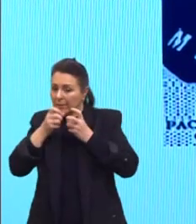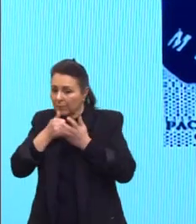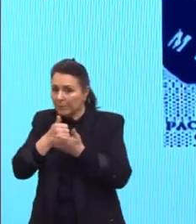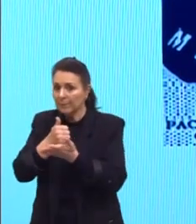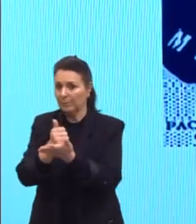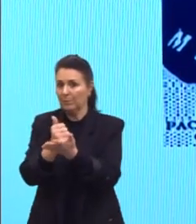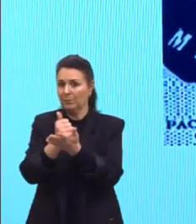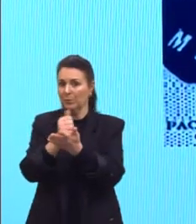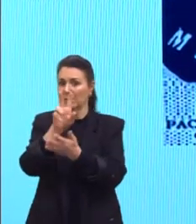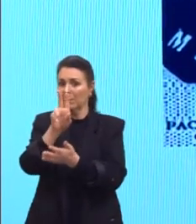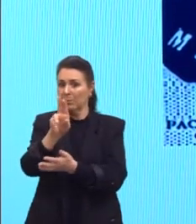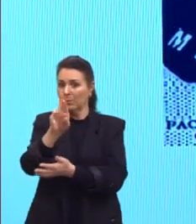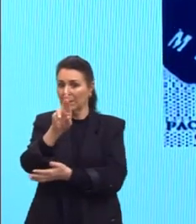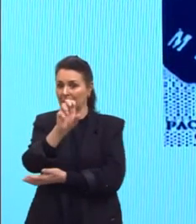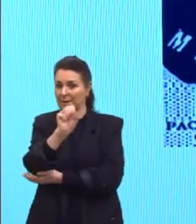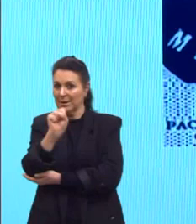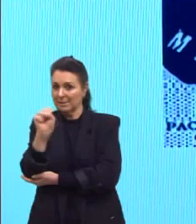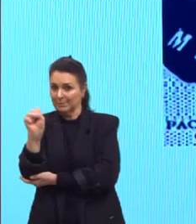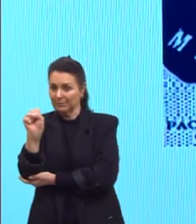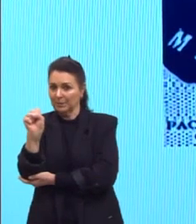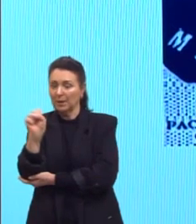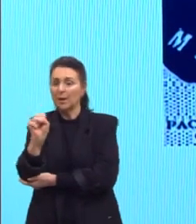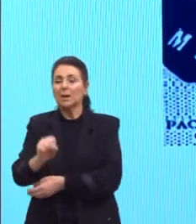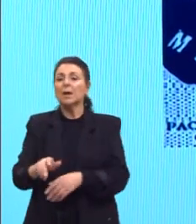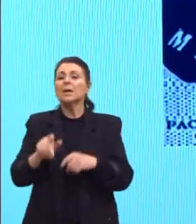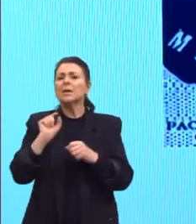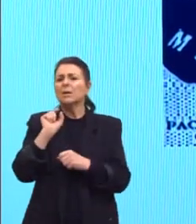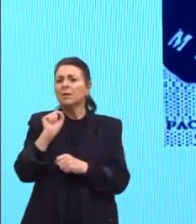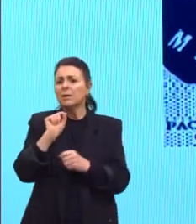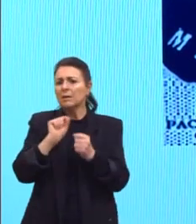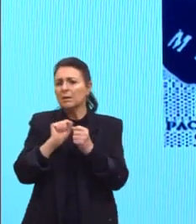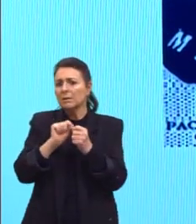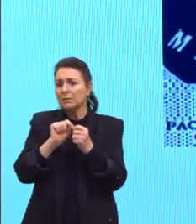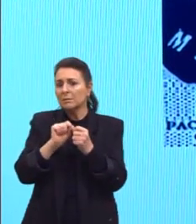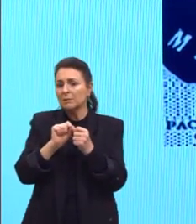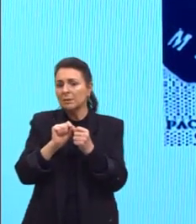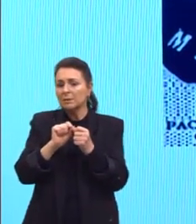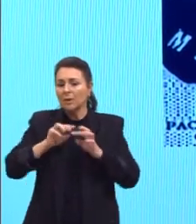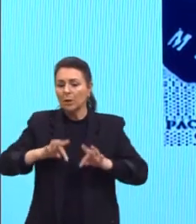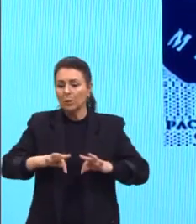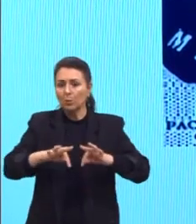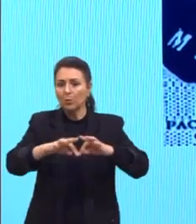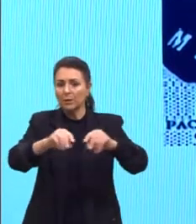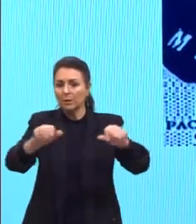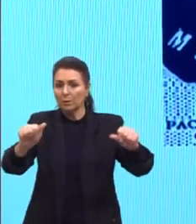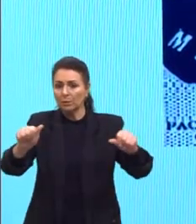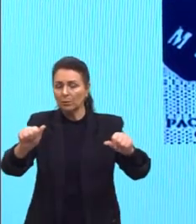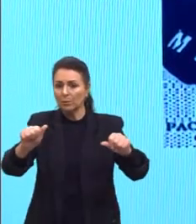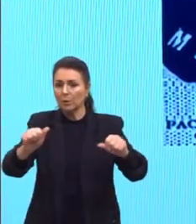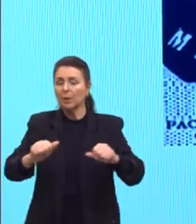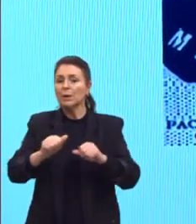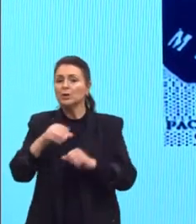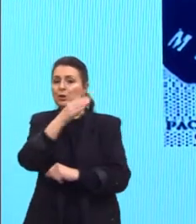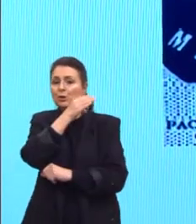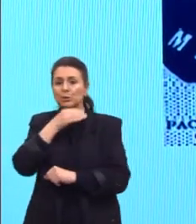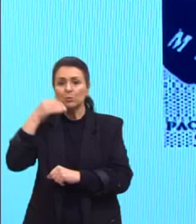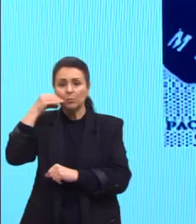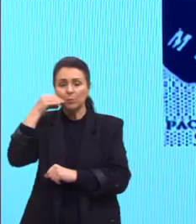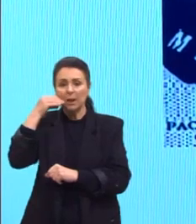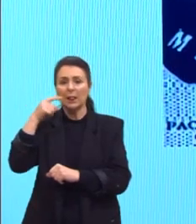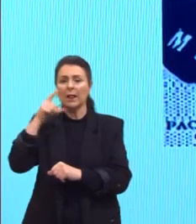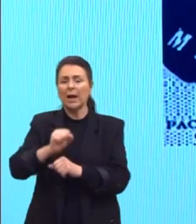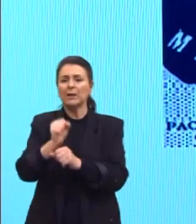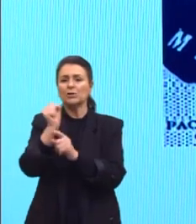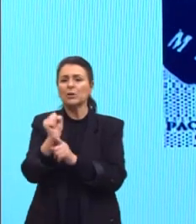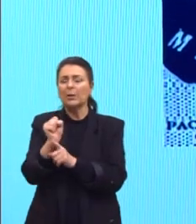e uma das questões era que a Rússia trouxe não é para o território cubano mísseis de com bombas